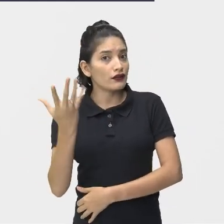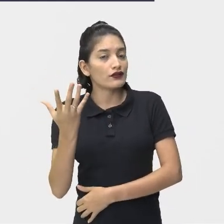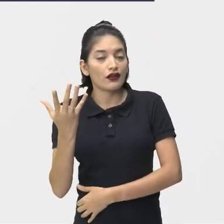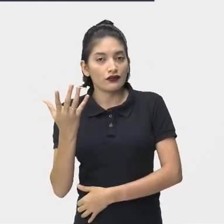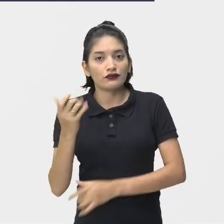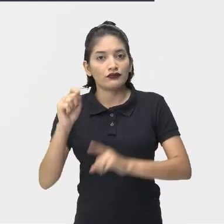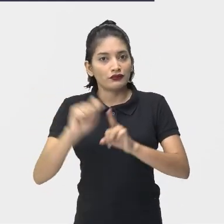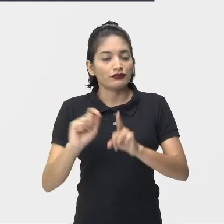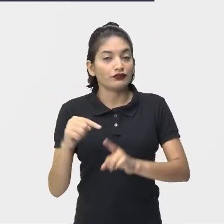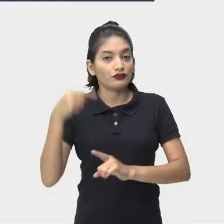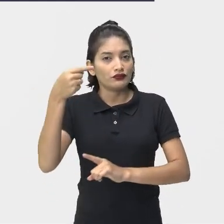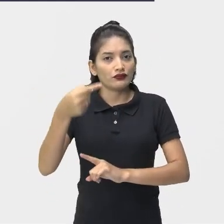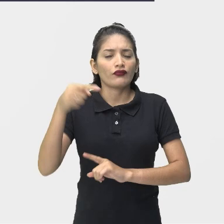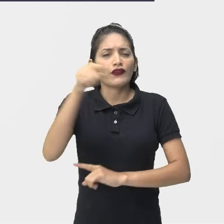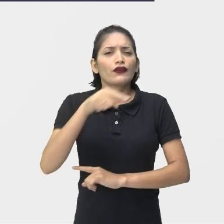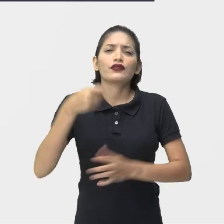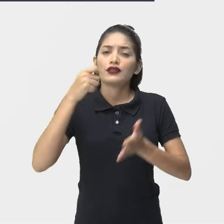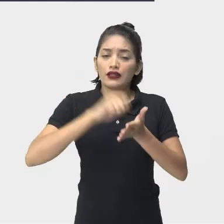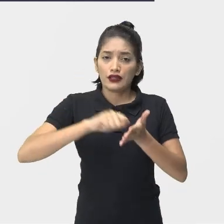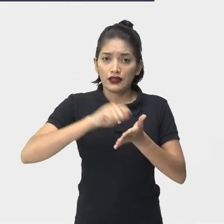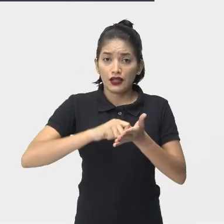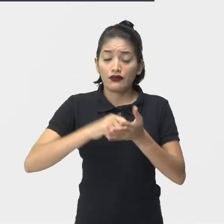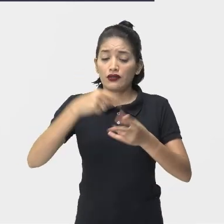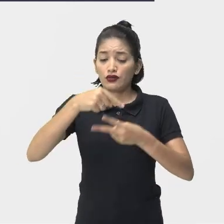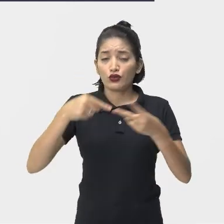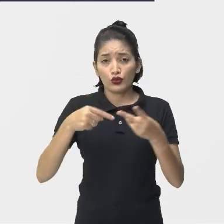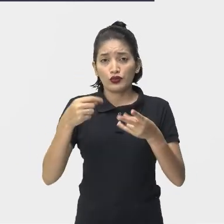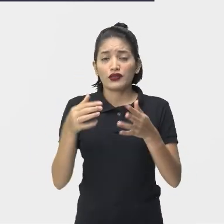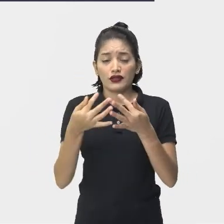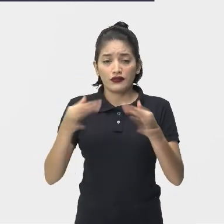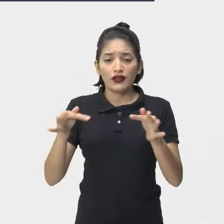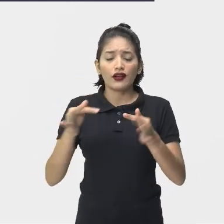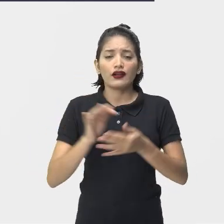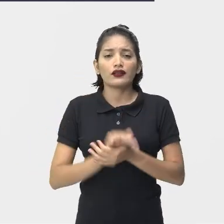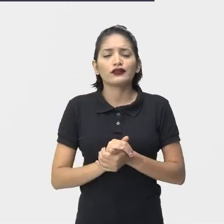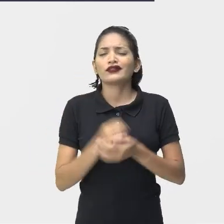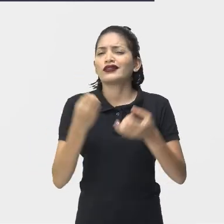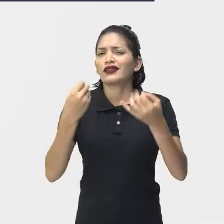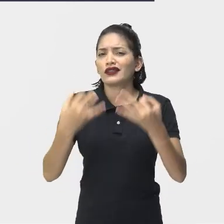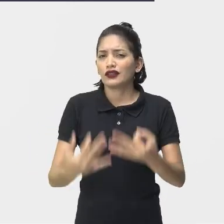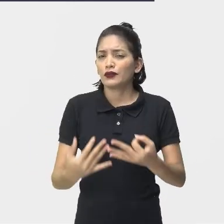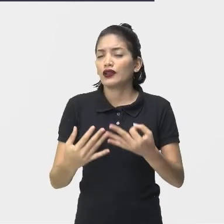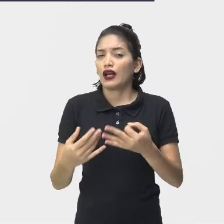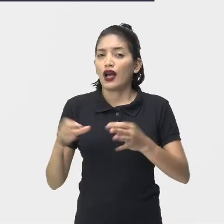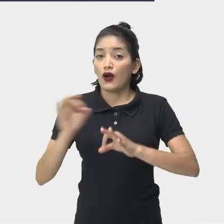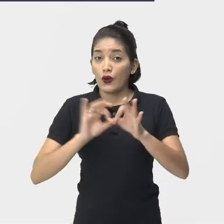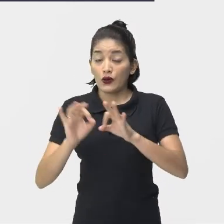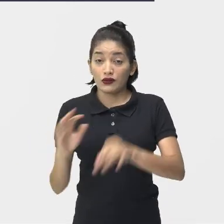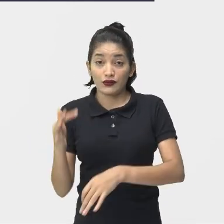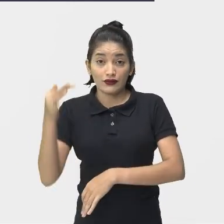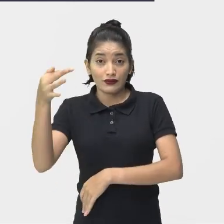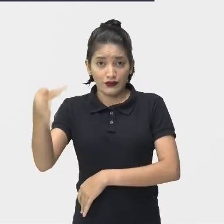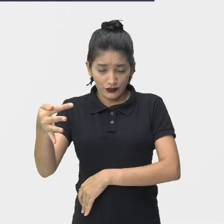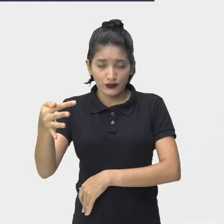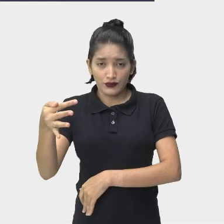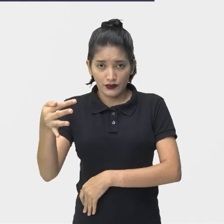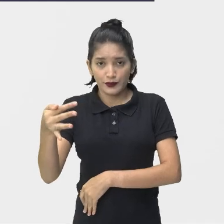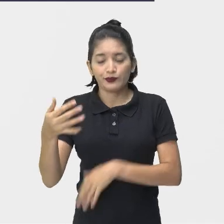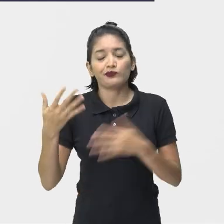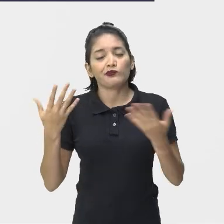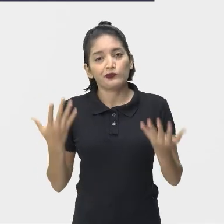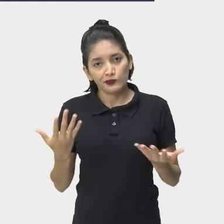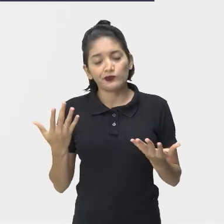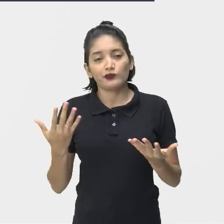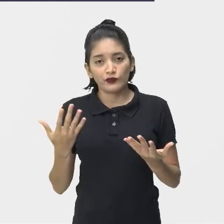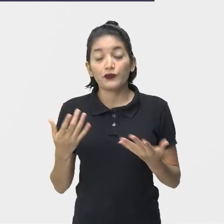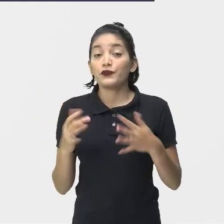que vem. Então, você poderia escrever pelo menos 2 frases falando aí os seus planos futuros. Lógico